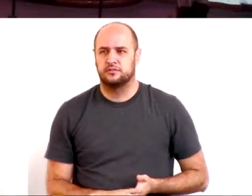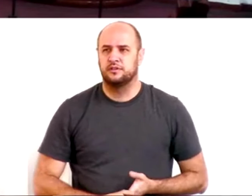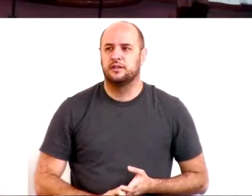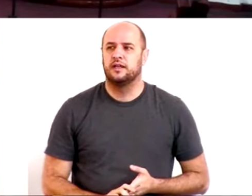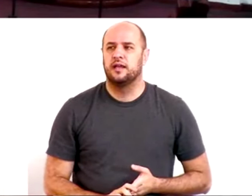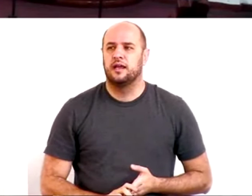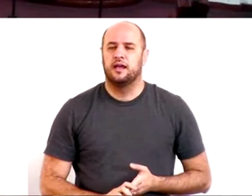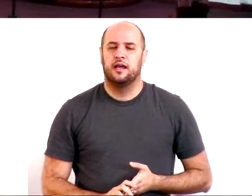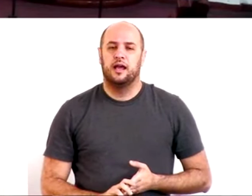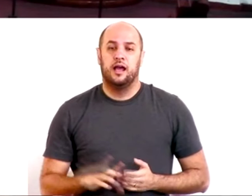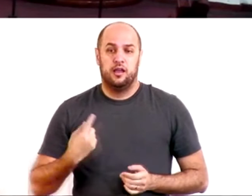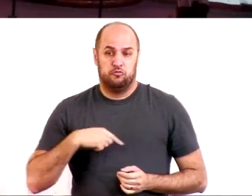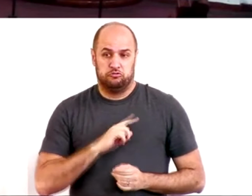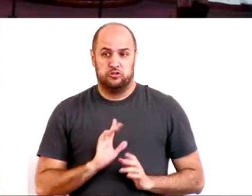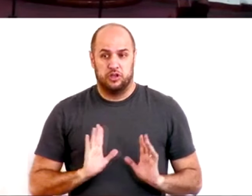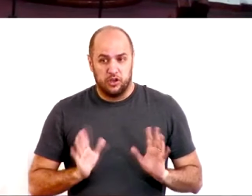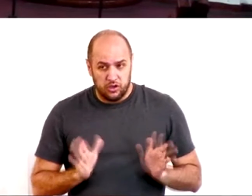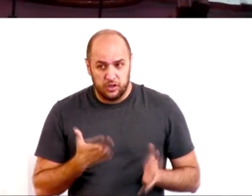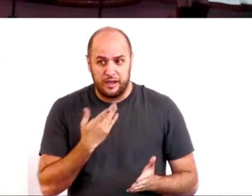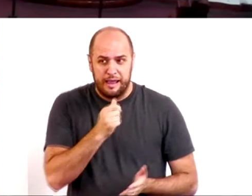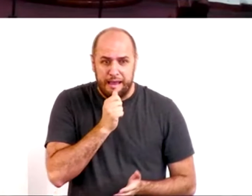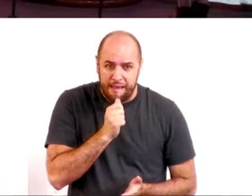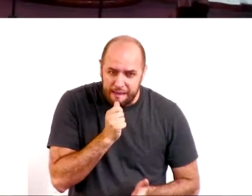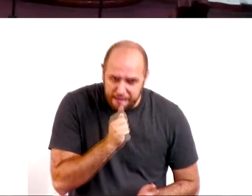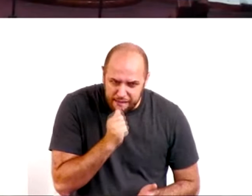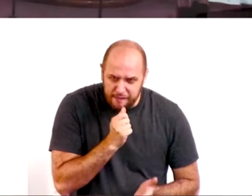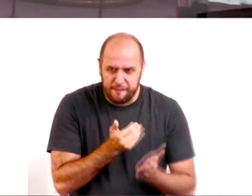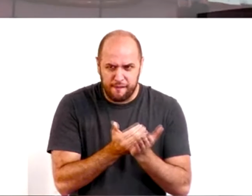7. Nós, por enquanto, estamos ainda nas